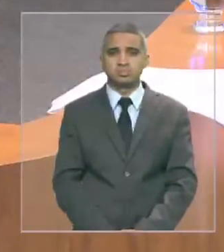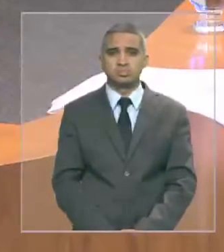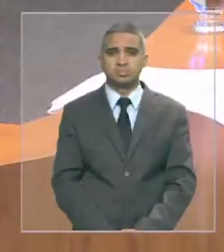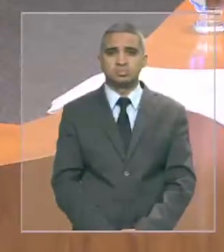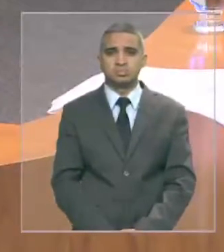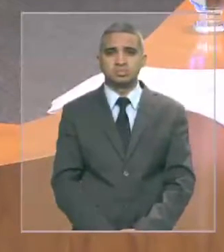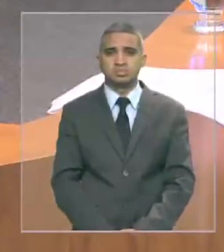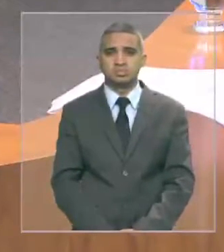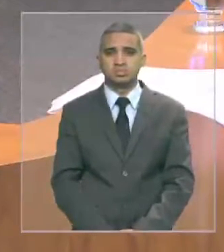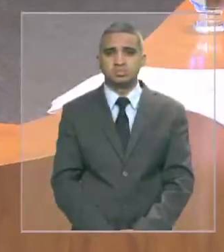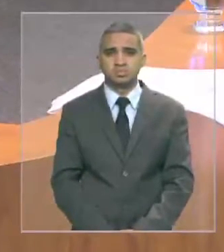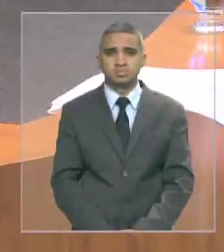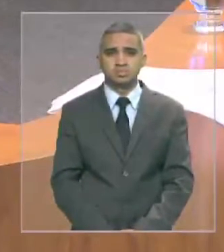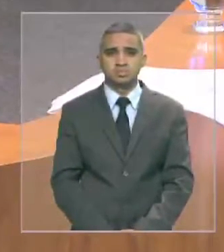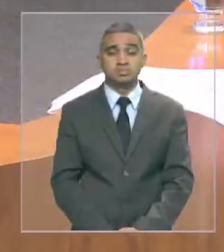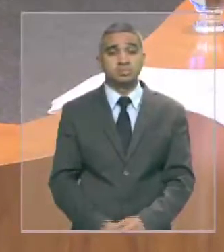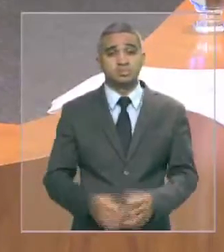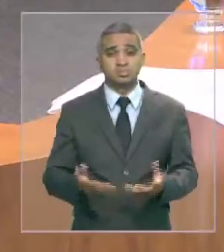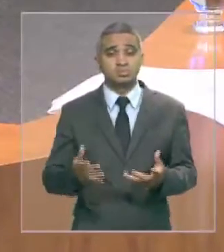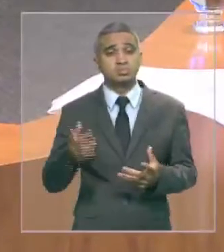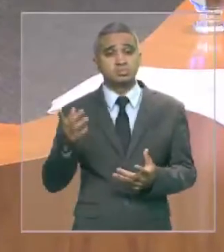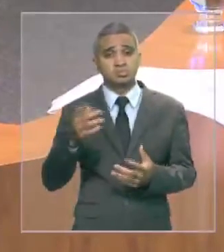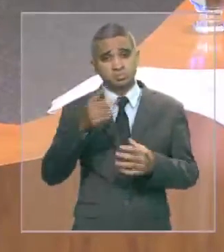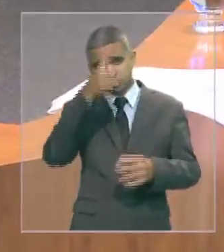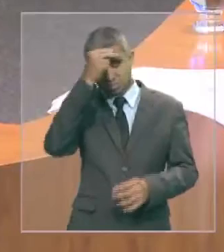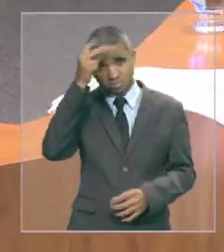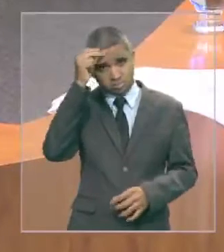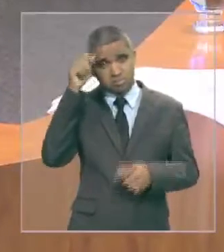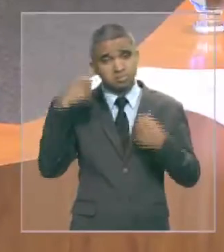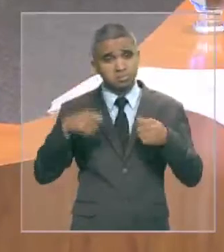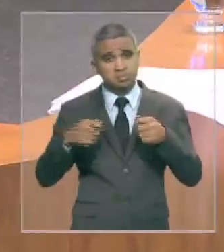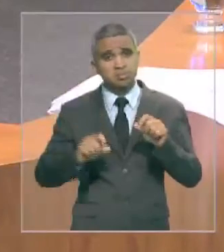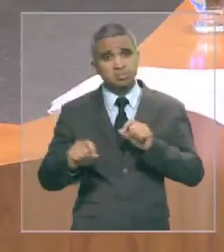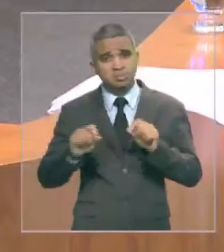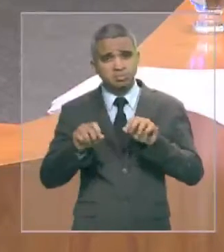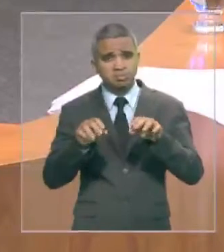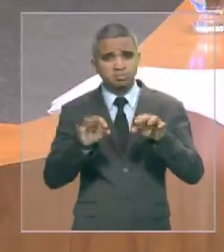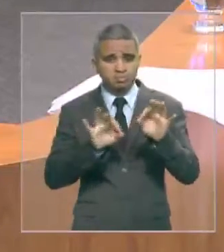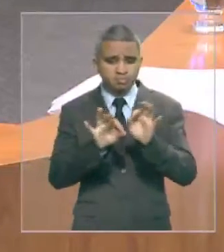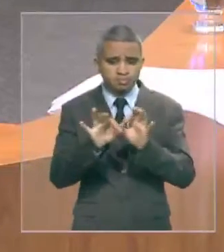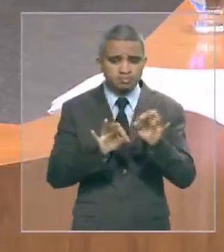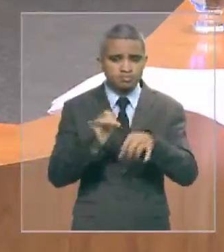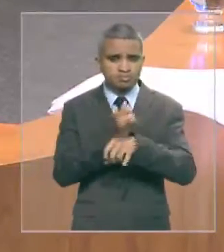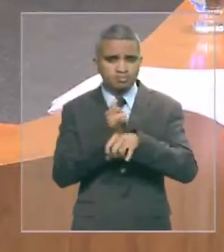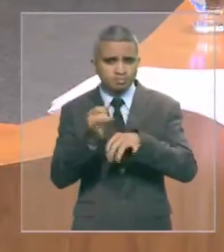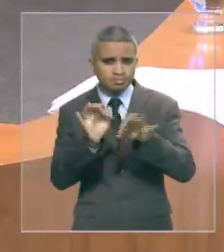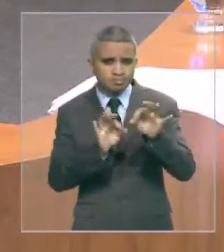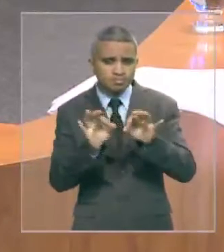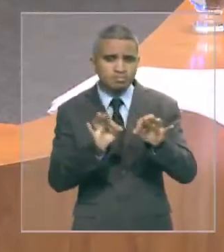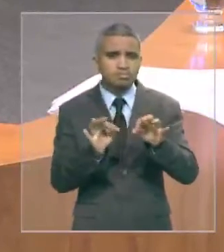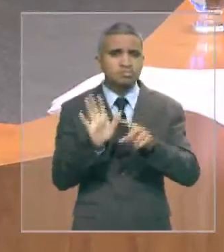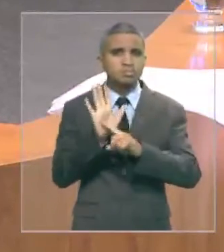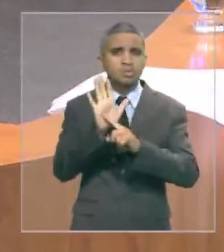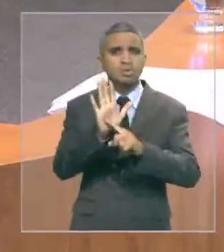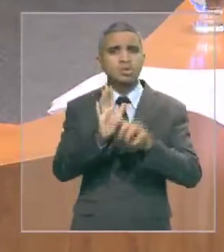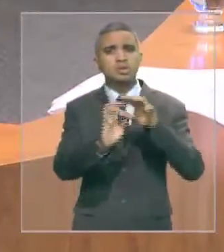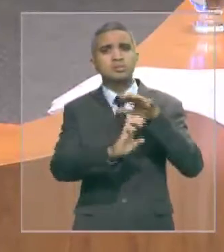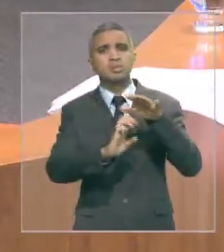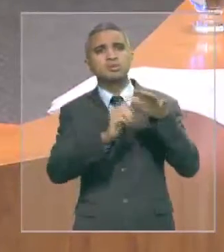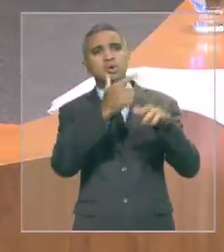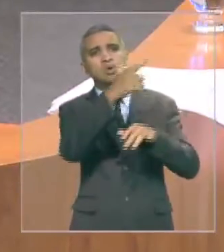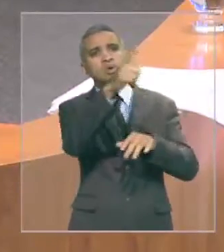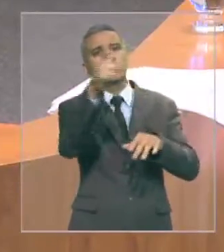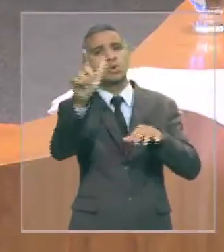Então, ele tinha que mostrar o equilíbrio do sistema, para que os interessados